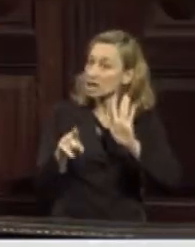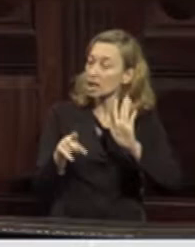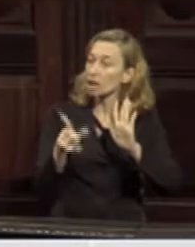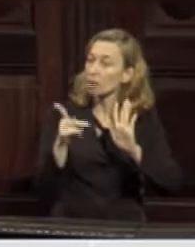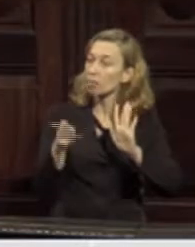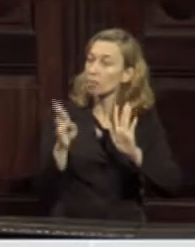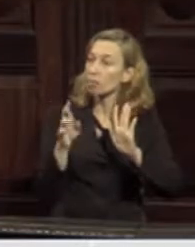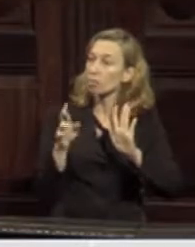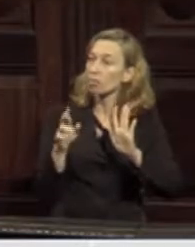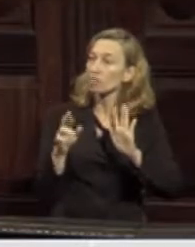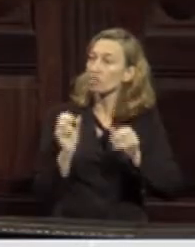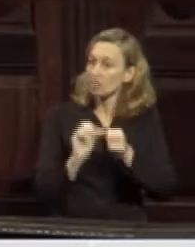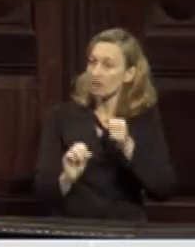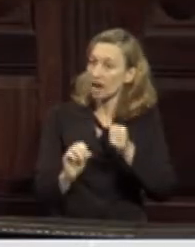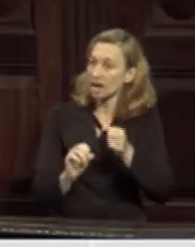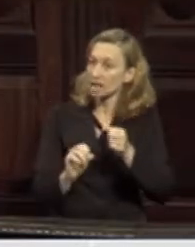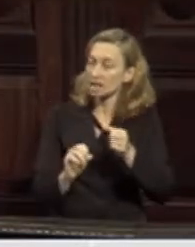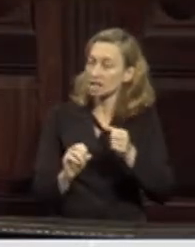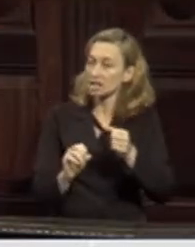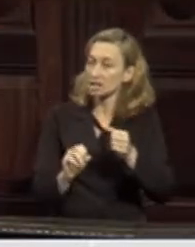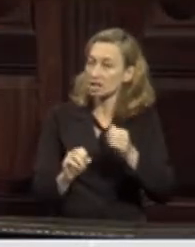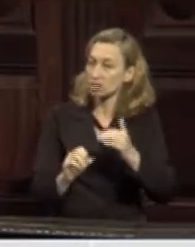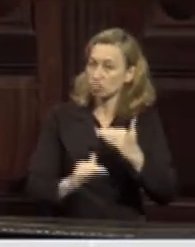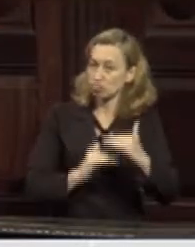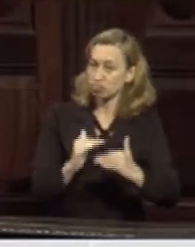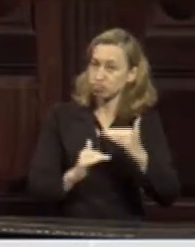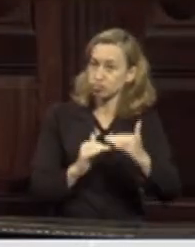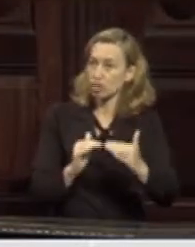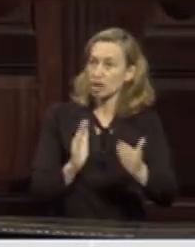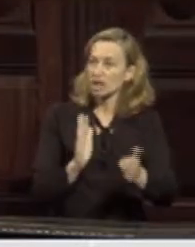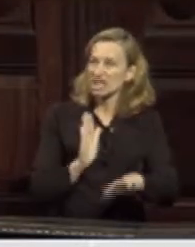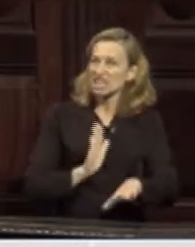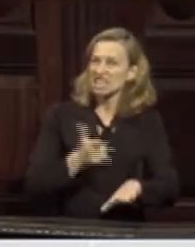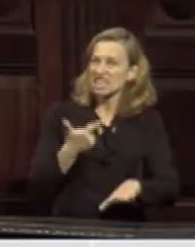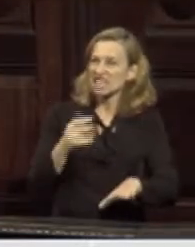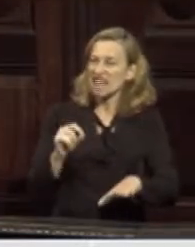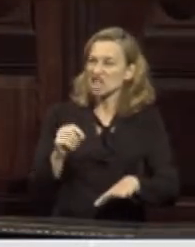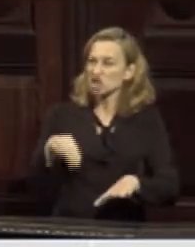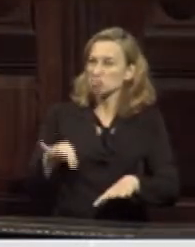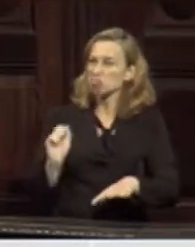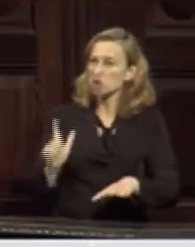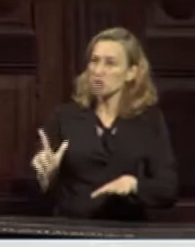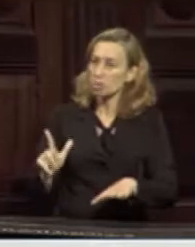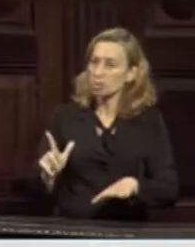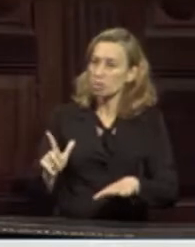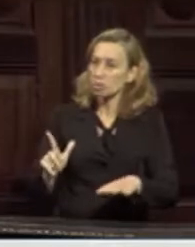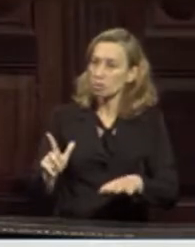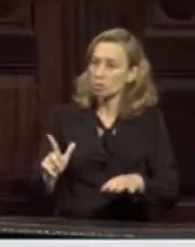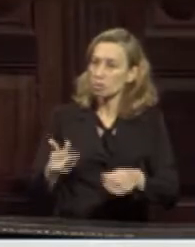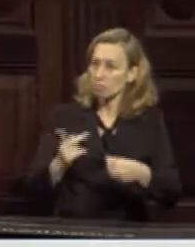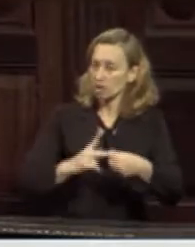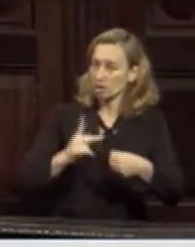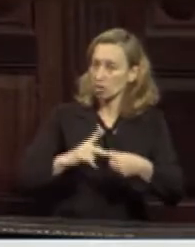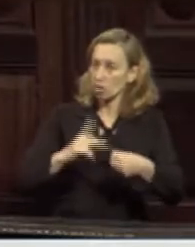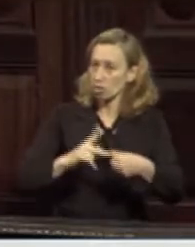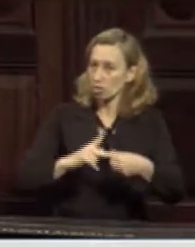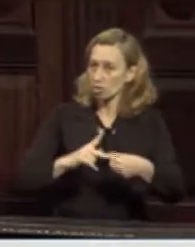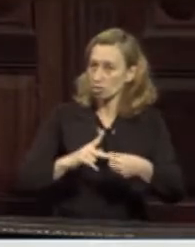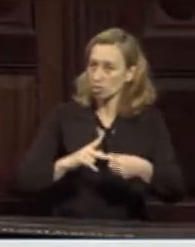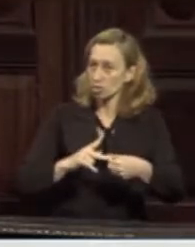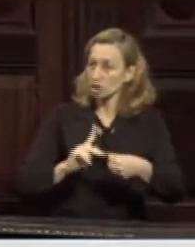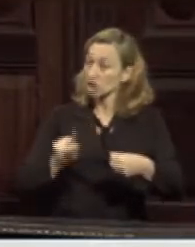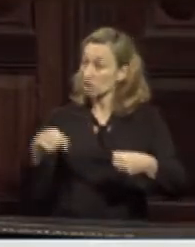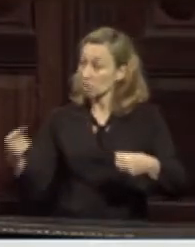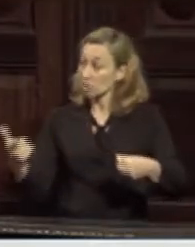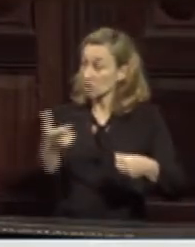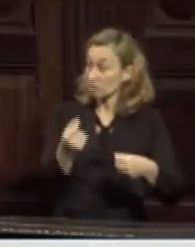barris num poço, ele está em decadência, você traz investimento, ele passa a produzir 15 mil barris, nesse